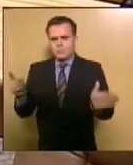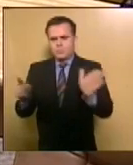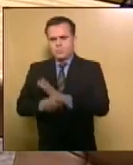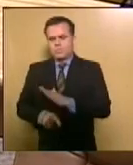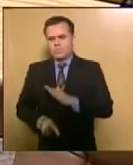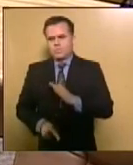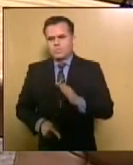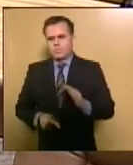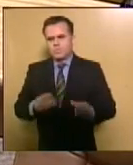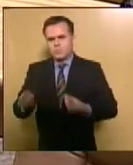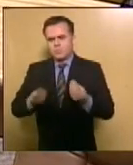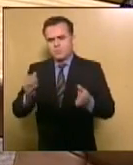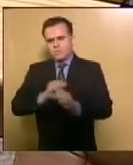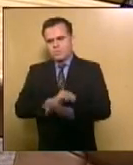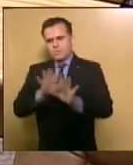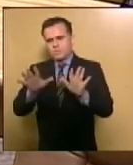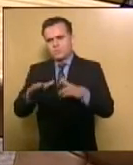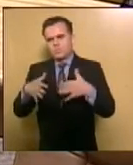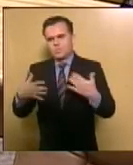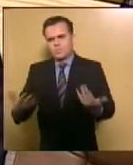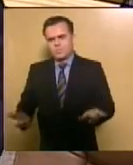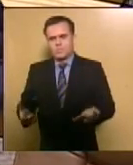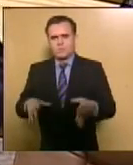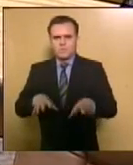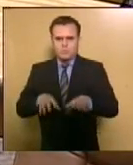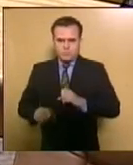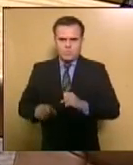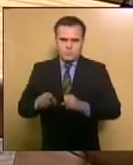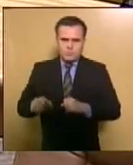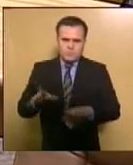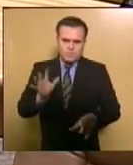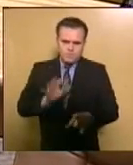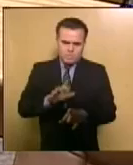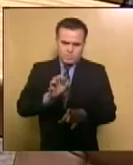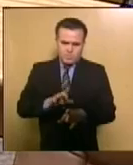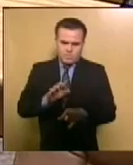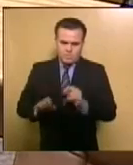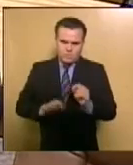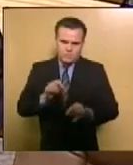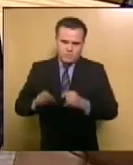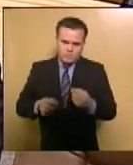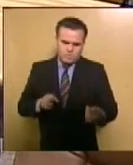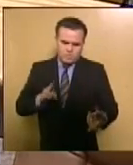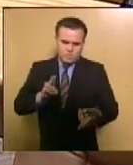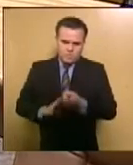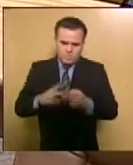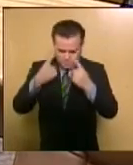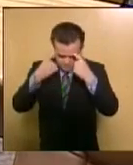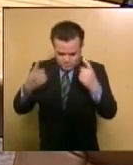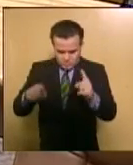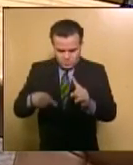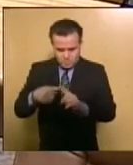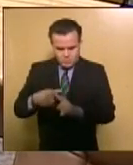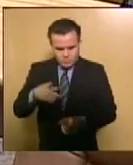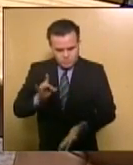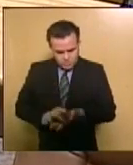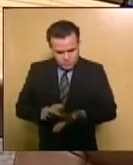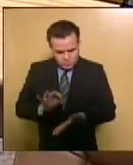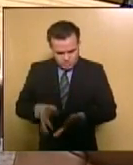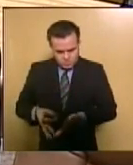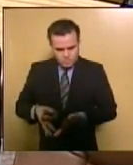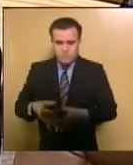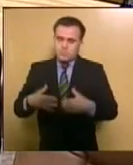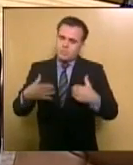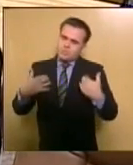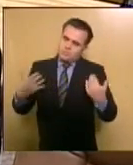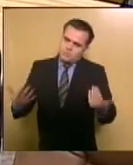como é claro que o grau de escolaridade influencia na no alvo da violência como foi colocado aqui acho também